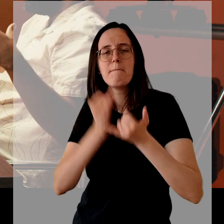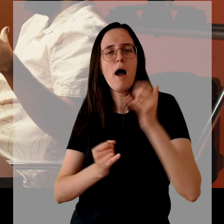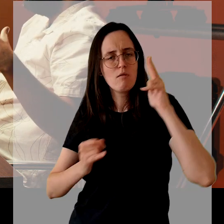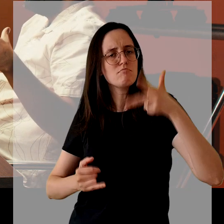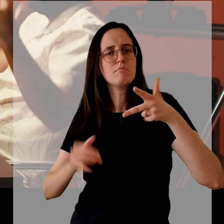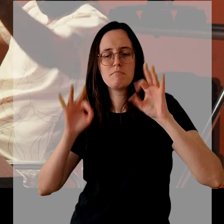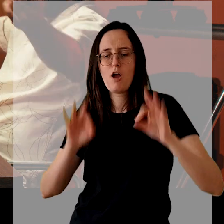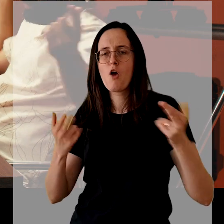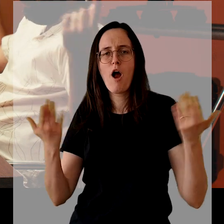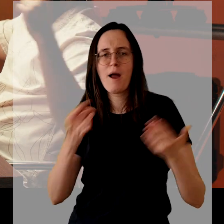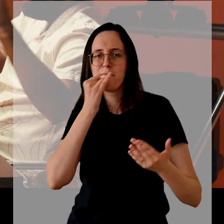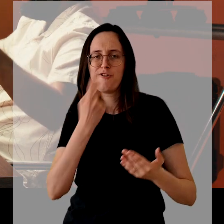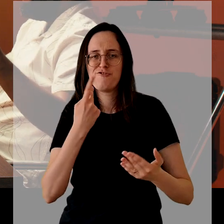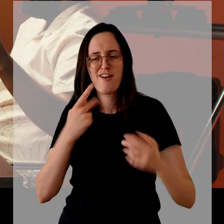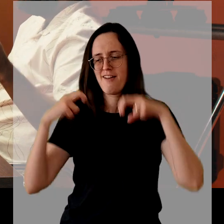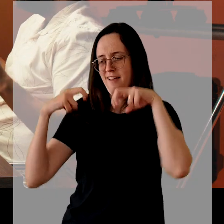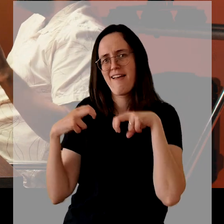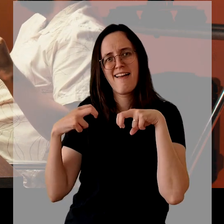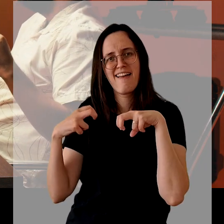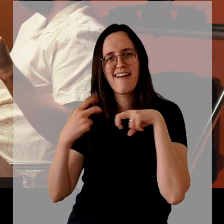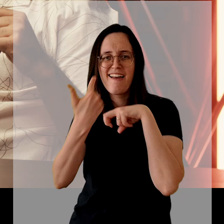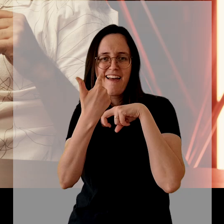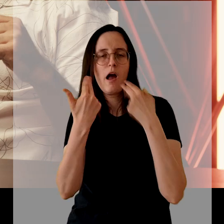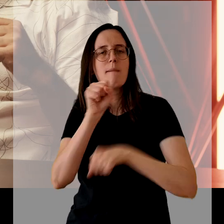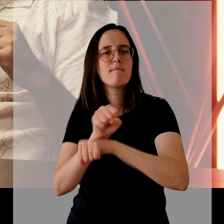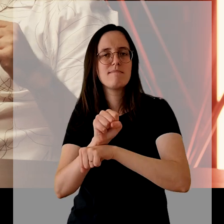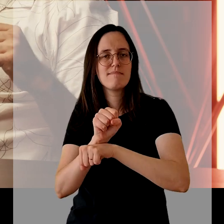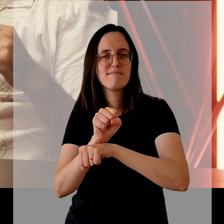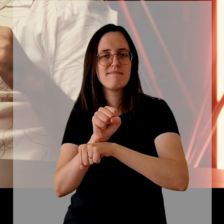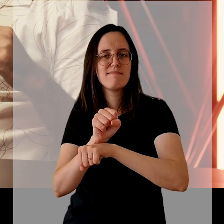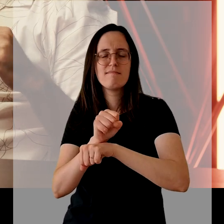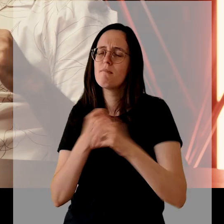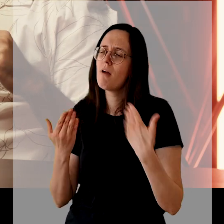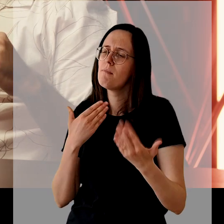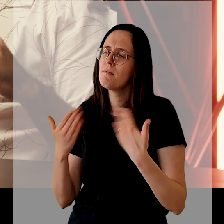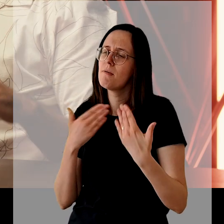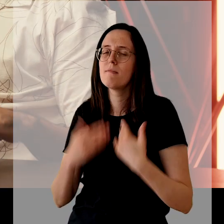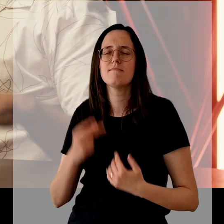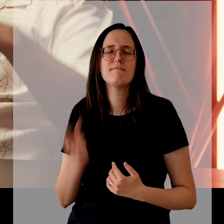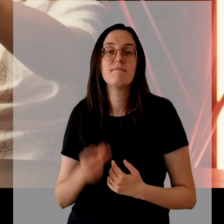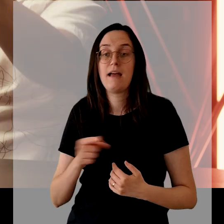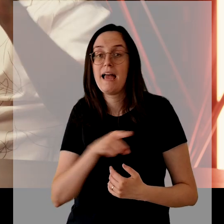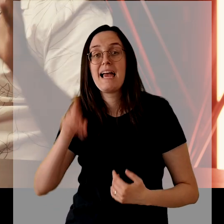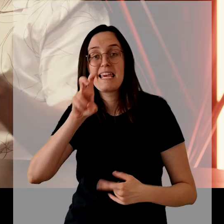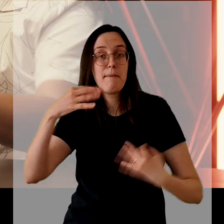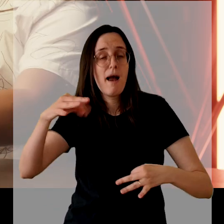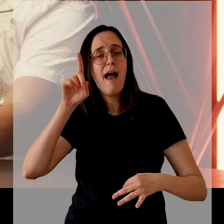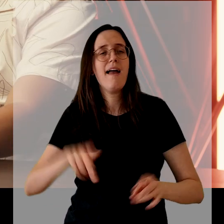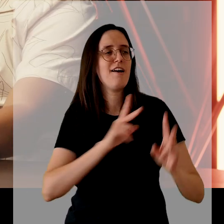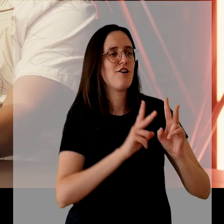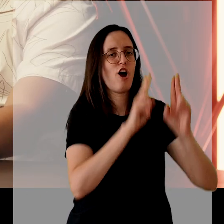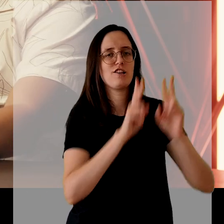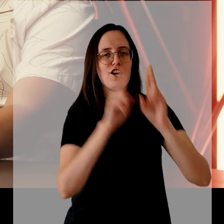programa de rádio, tipo isso aqui que está filmando aqui. E aí, cara, foi essas 15 páginas,